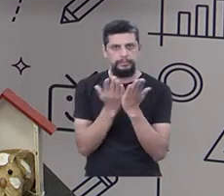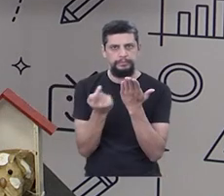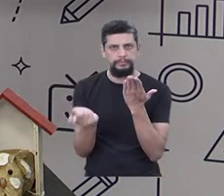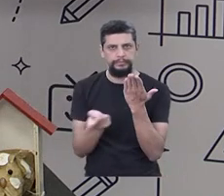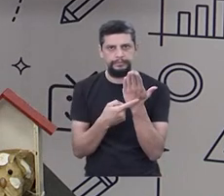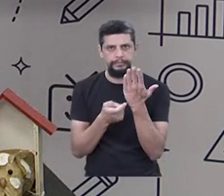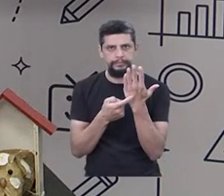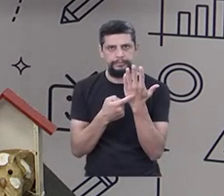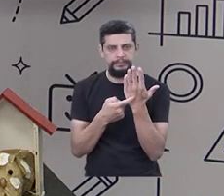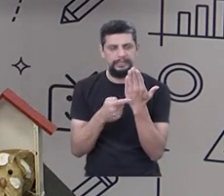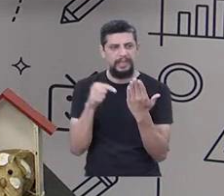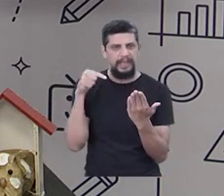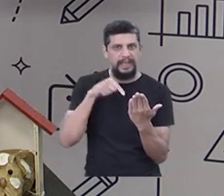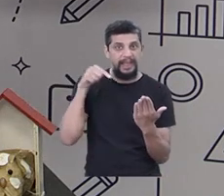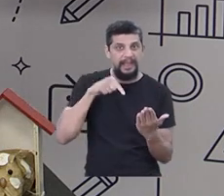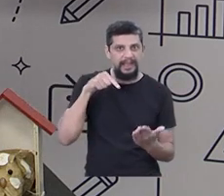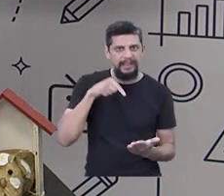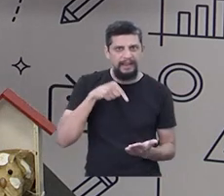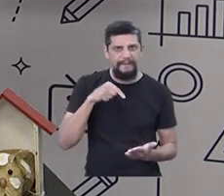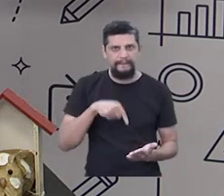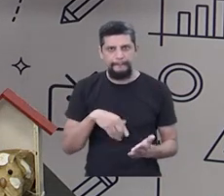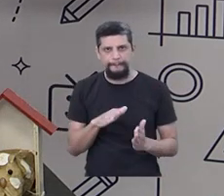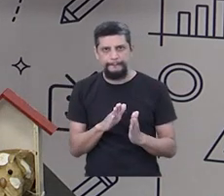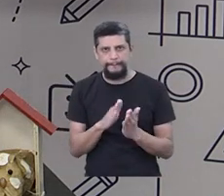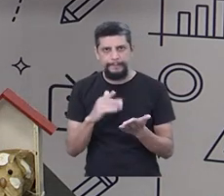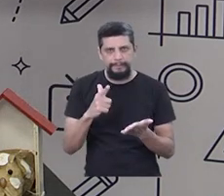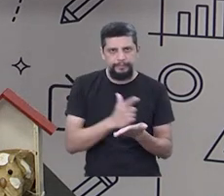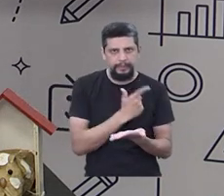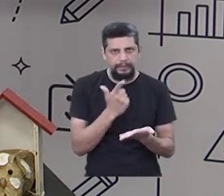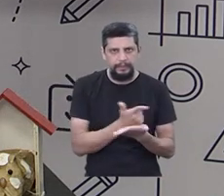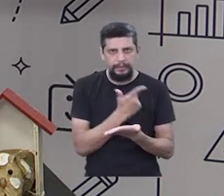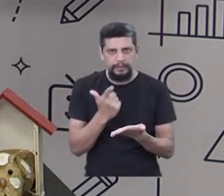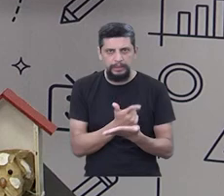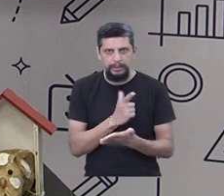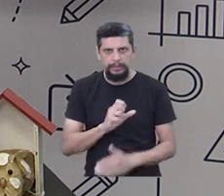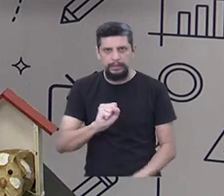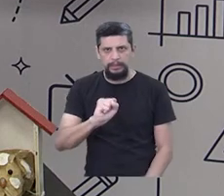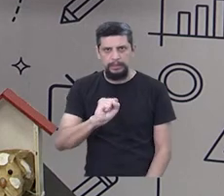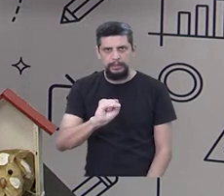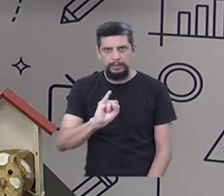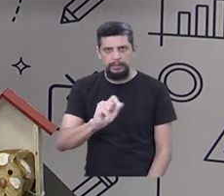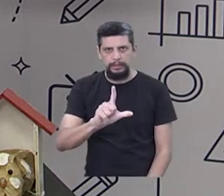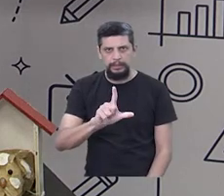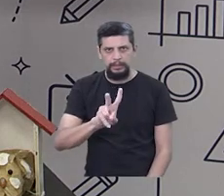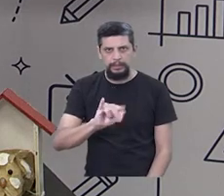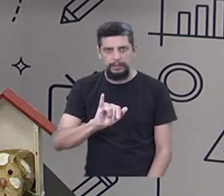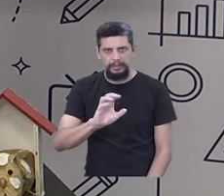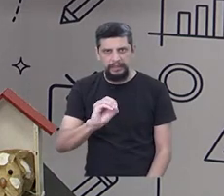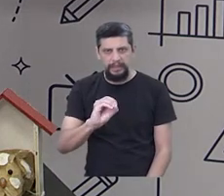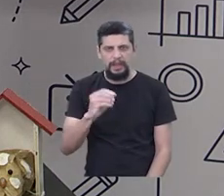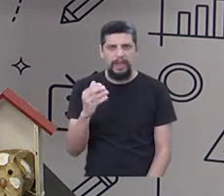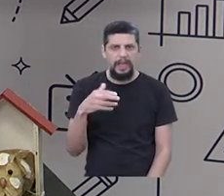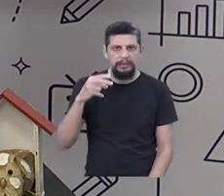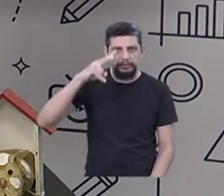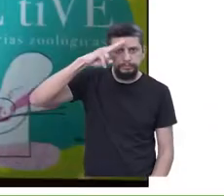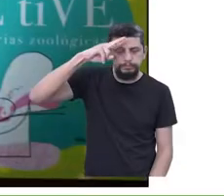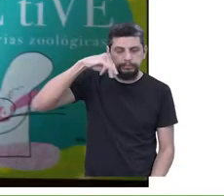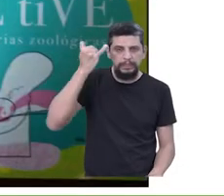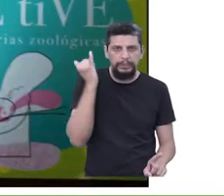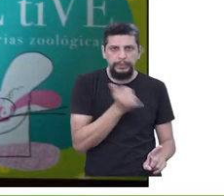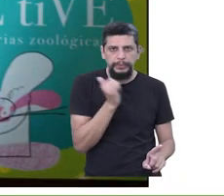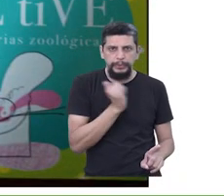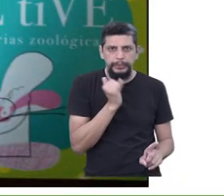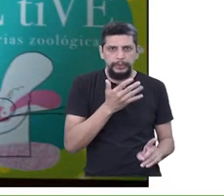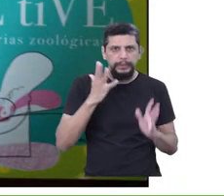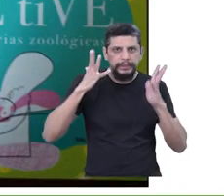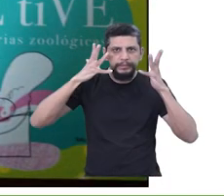capa? Aqui, gente, o livro de Silvia Ortoff. Esse livro, ela conta a história